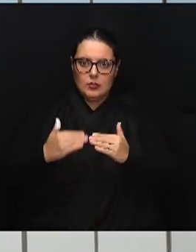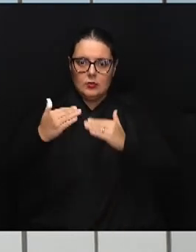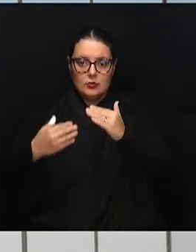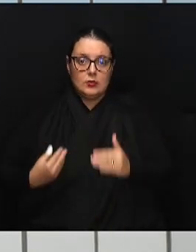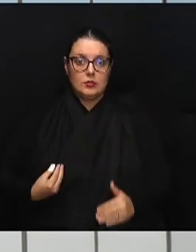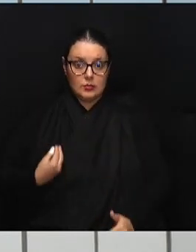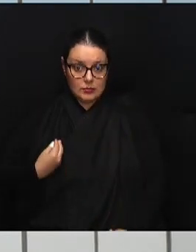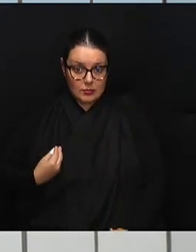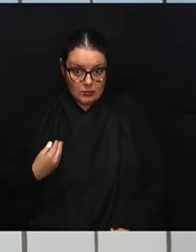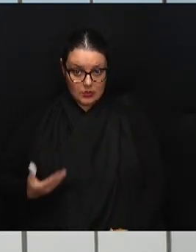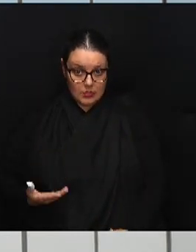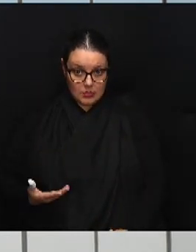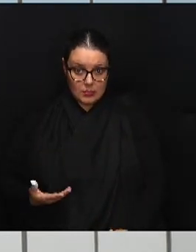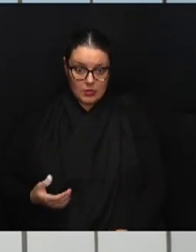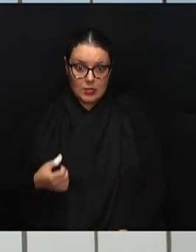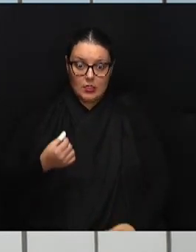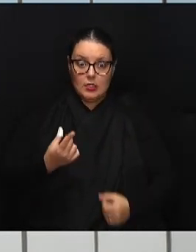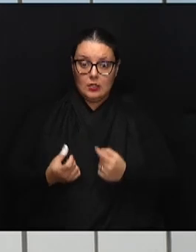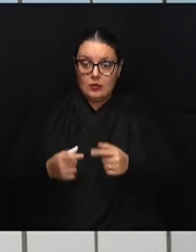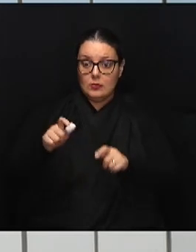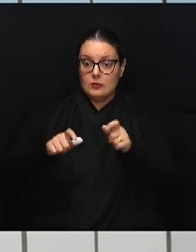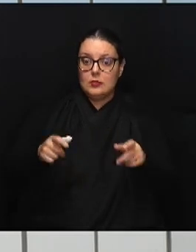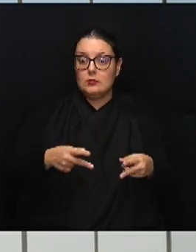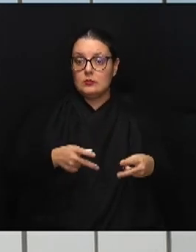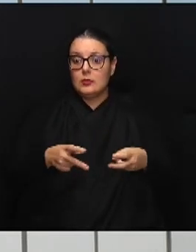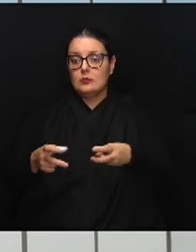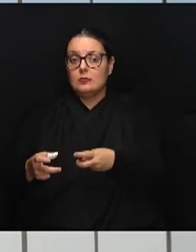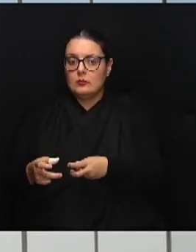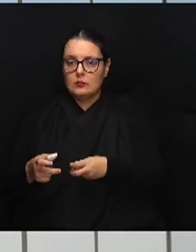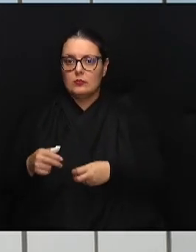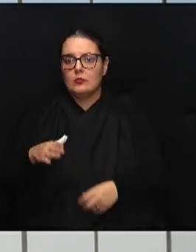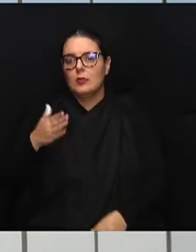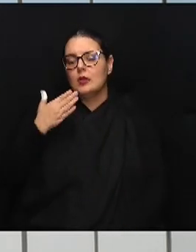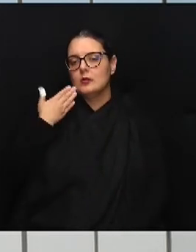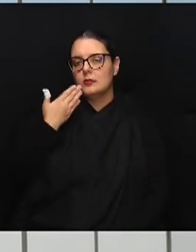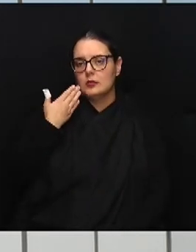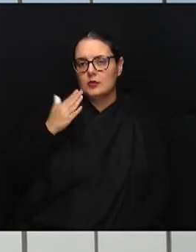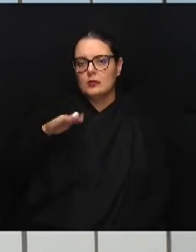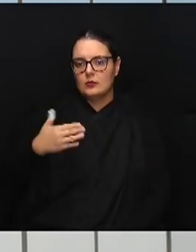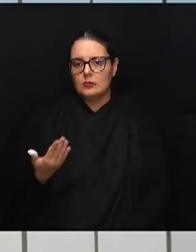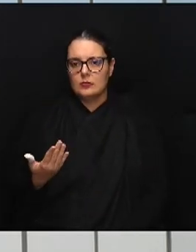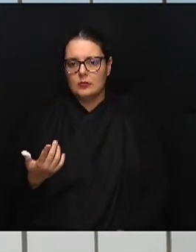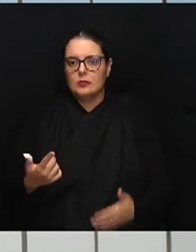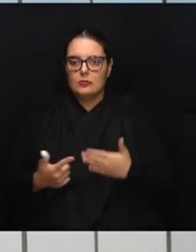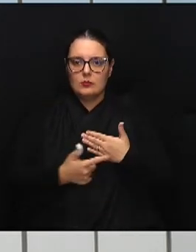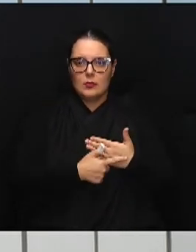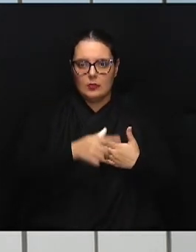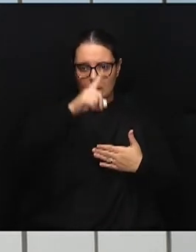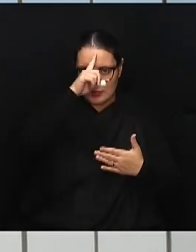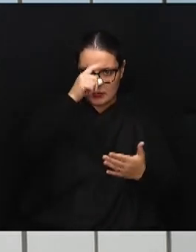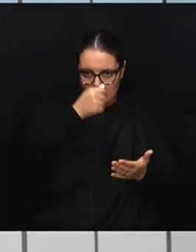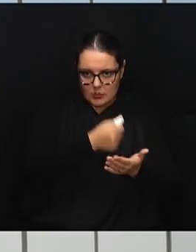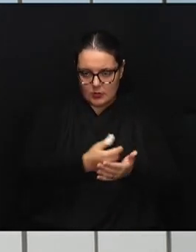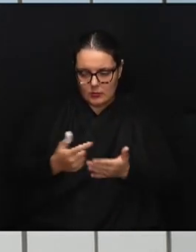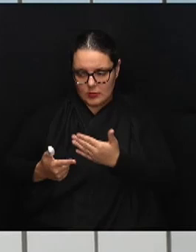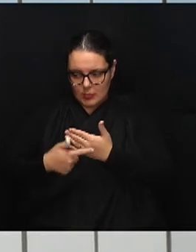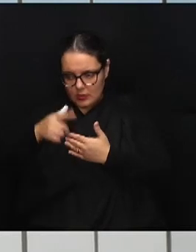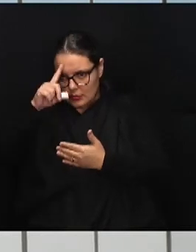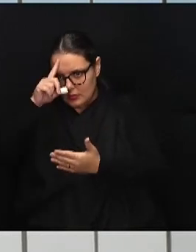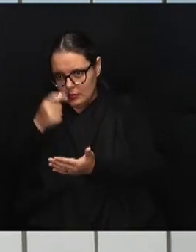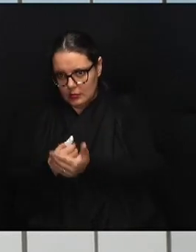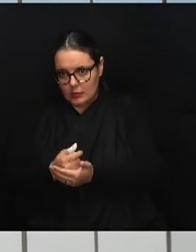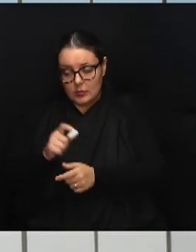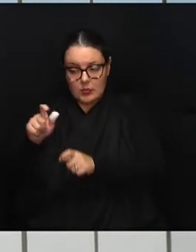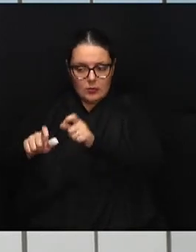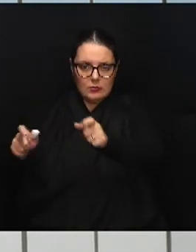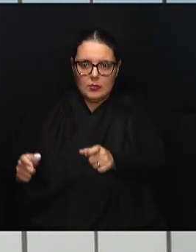vida, algumas pessoas enxergam como sendo mais fácil quando se tem papéis definidos. E outras pessoas não